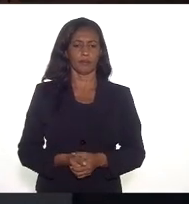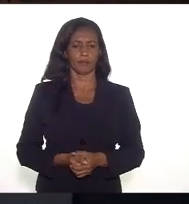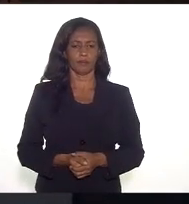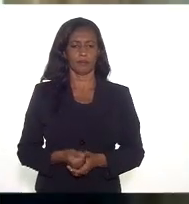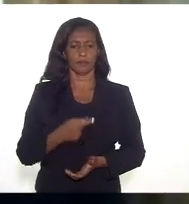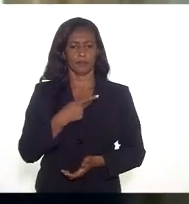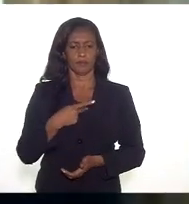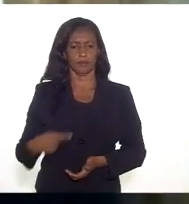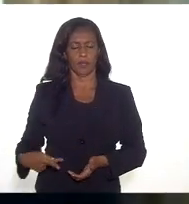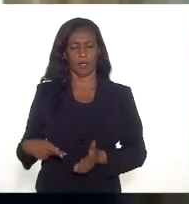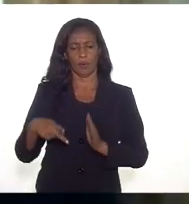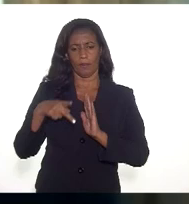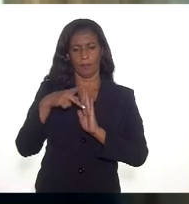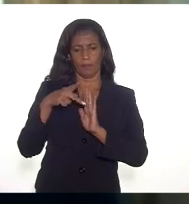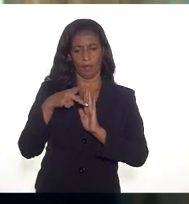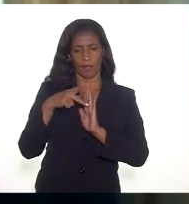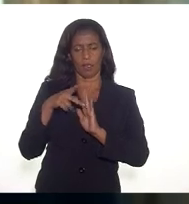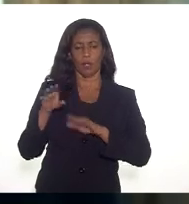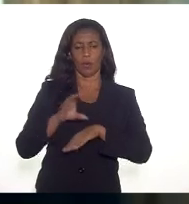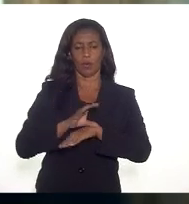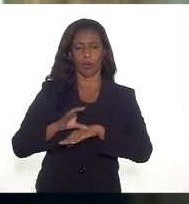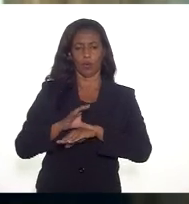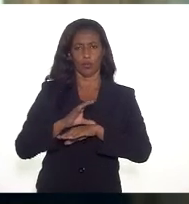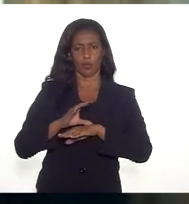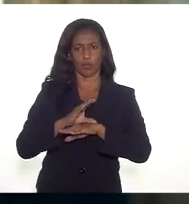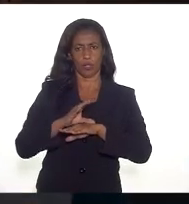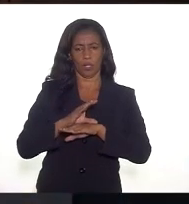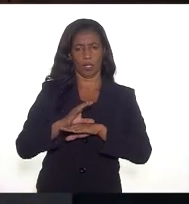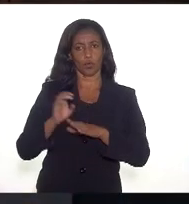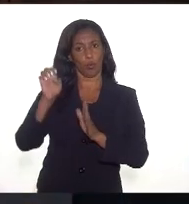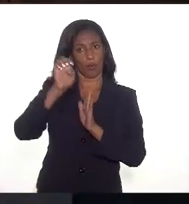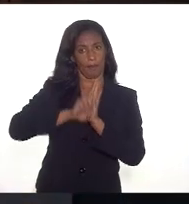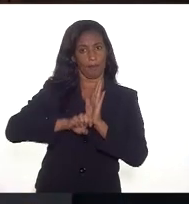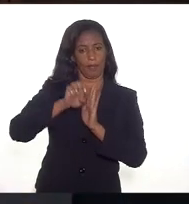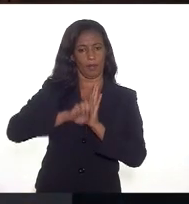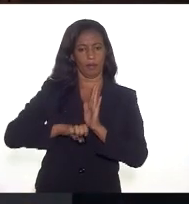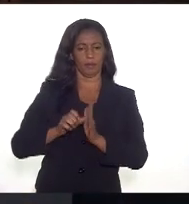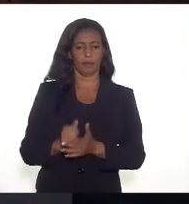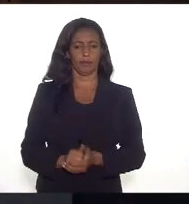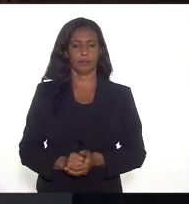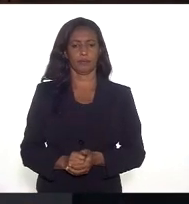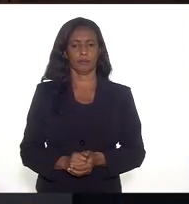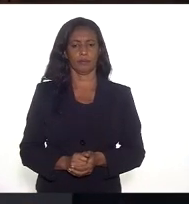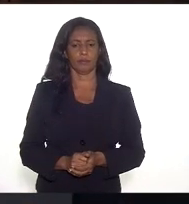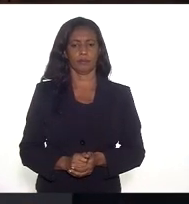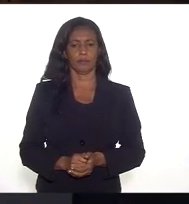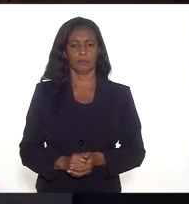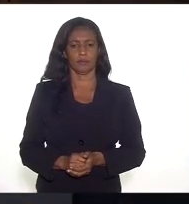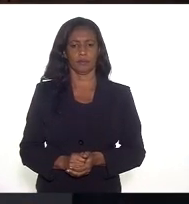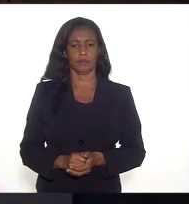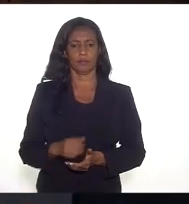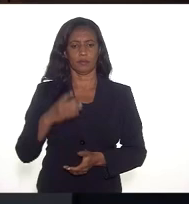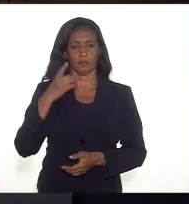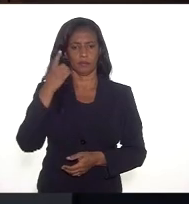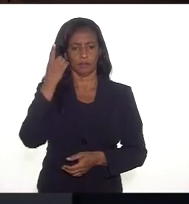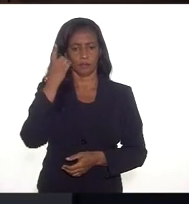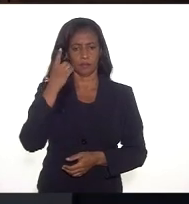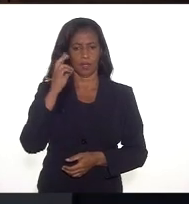Presidente, o parecer é pela constitucionalidade com emendas. Pela Comissão de Assuntos da Criança, do Adolescente e do Idoso, deputada Rosane Félix.